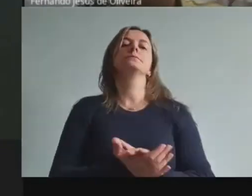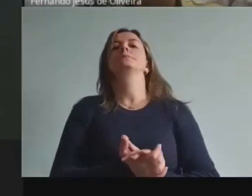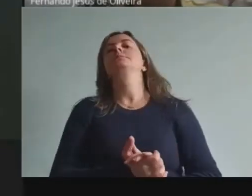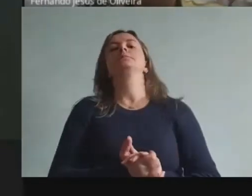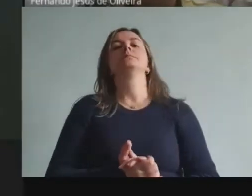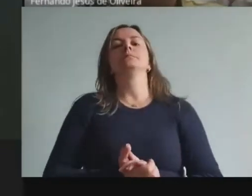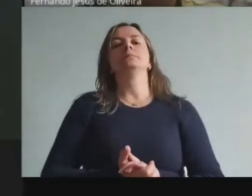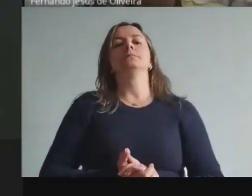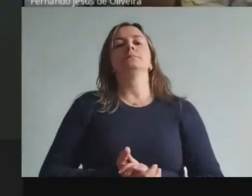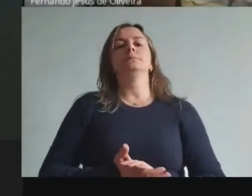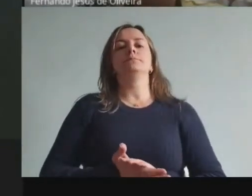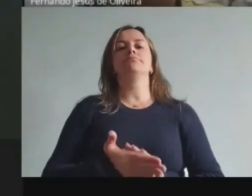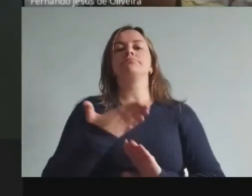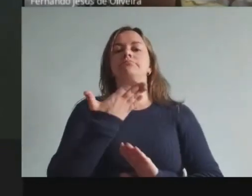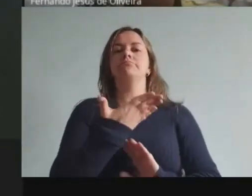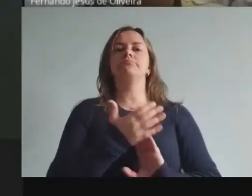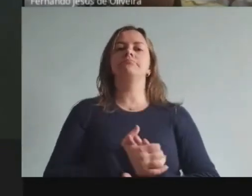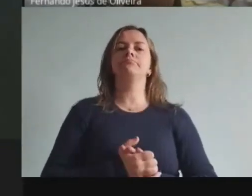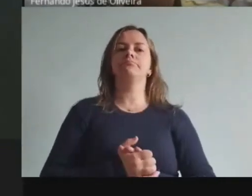Veja,